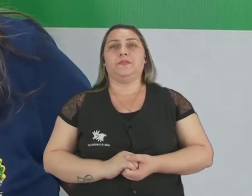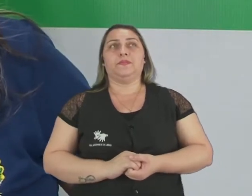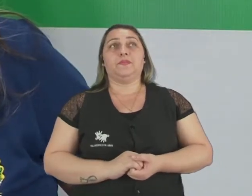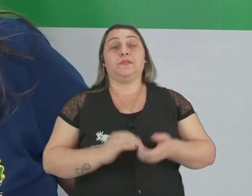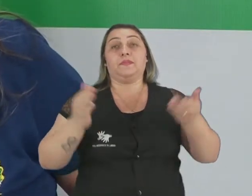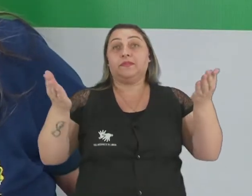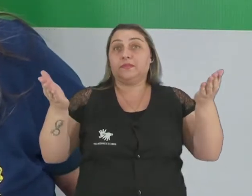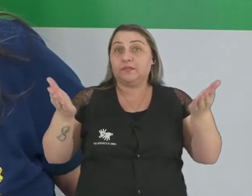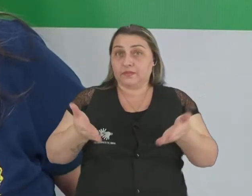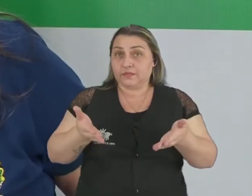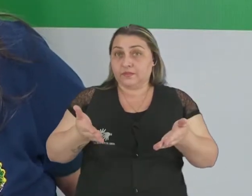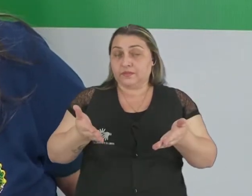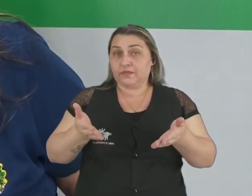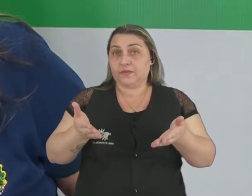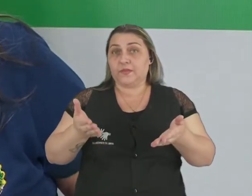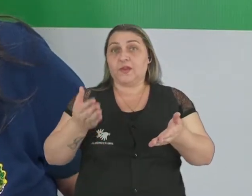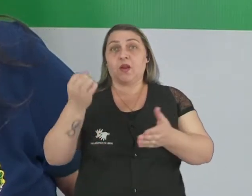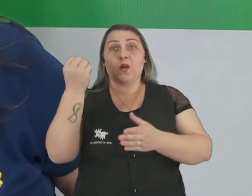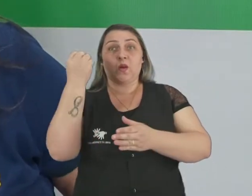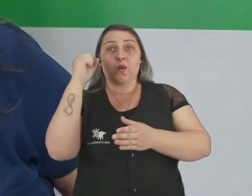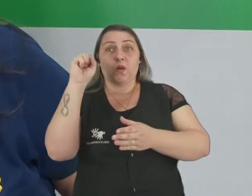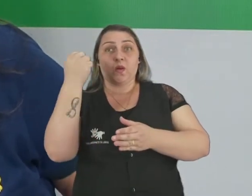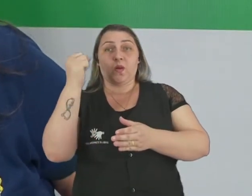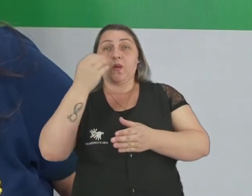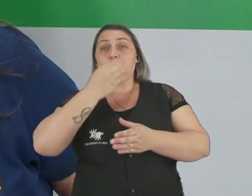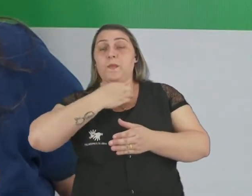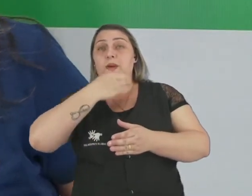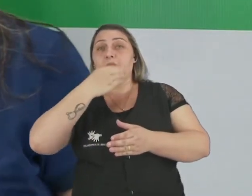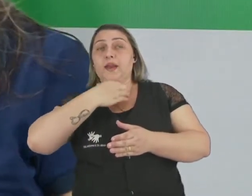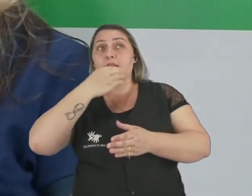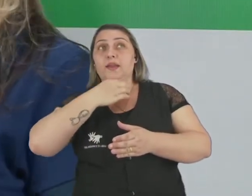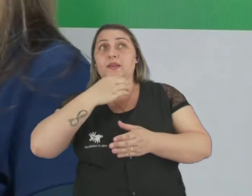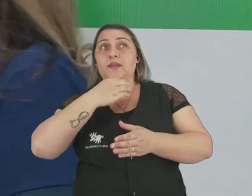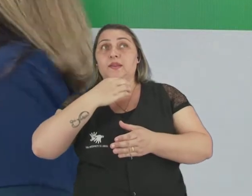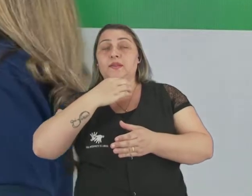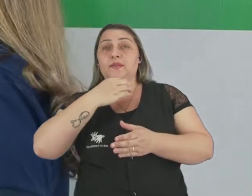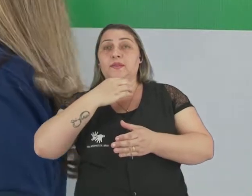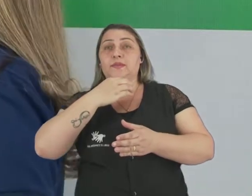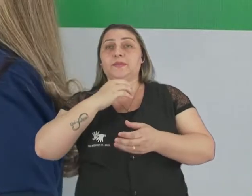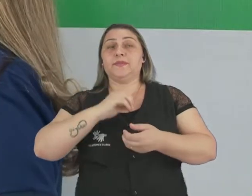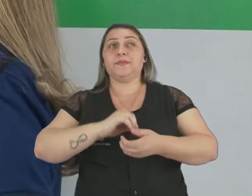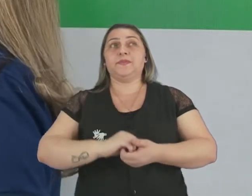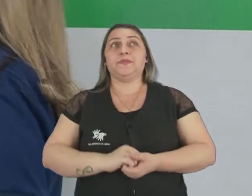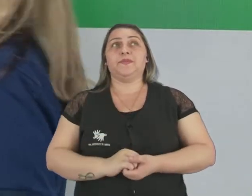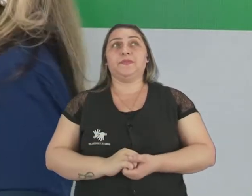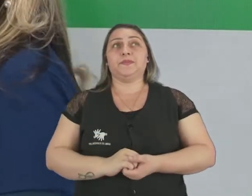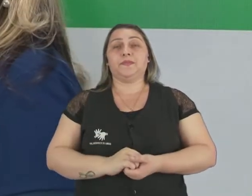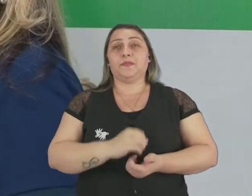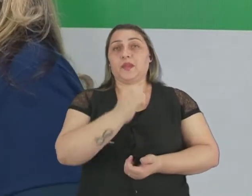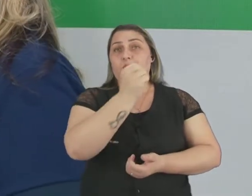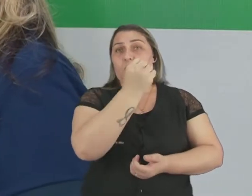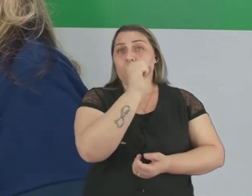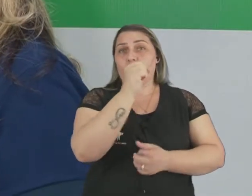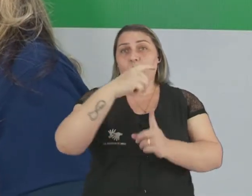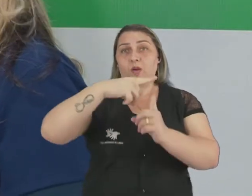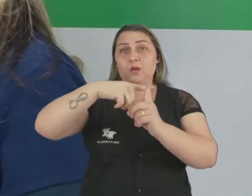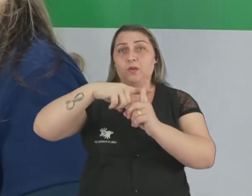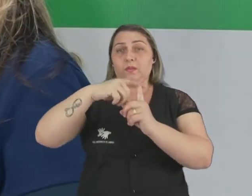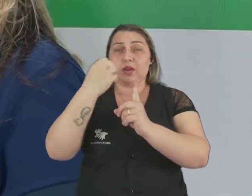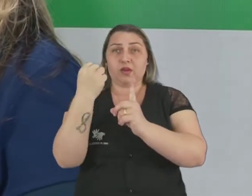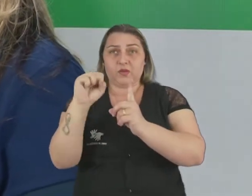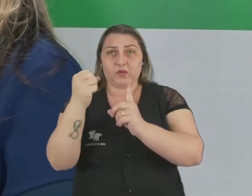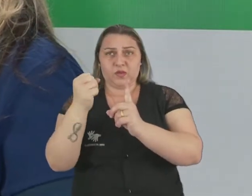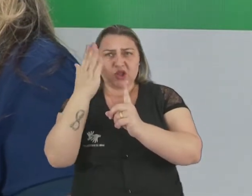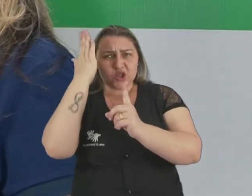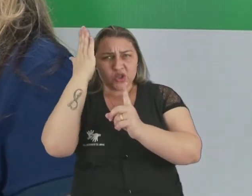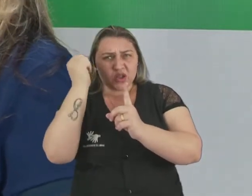E agora, eu fiquei com 8 maçãs mais 8, não é? 8 mais 8 maçãs. Já